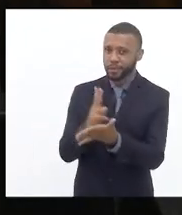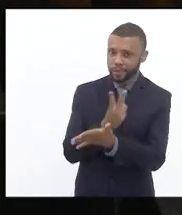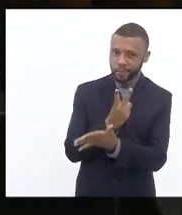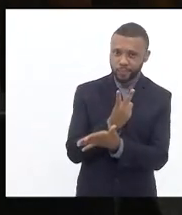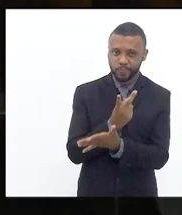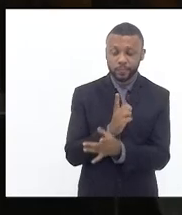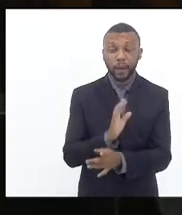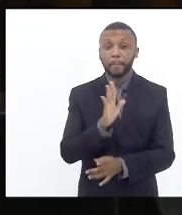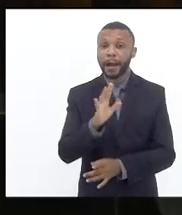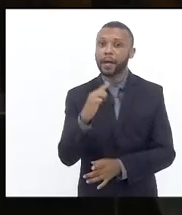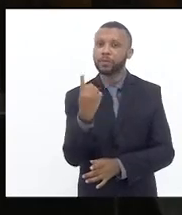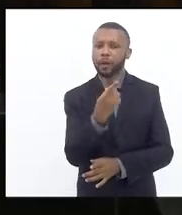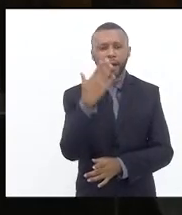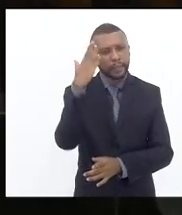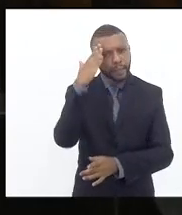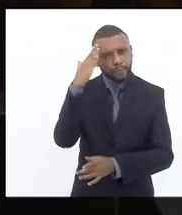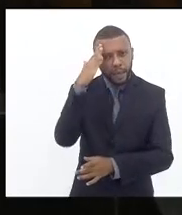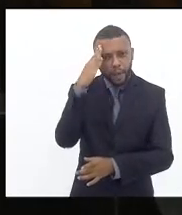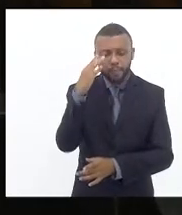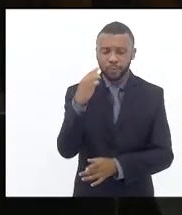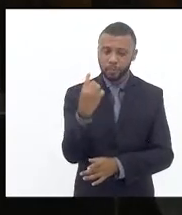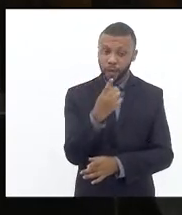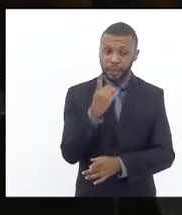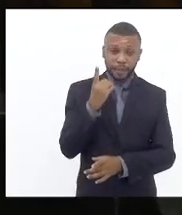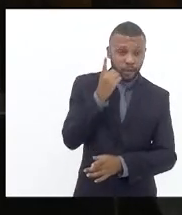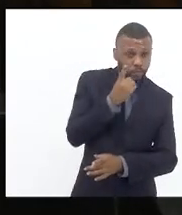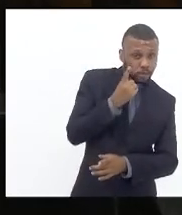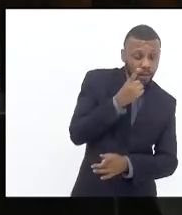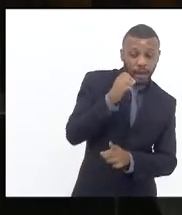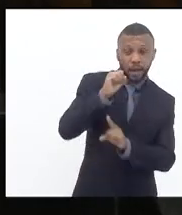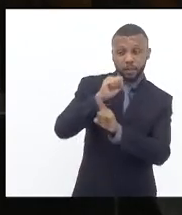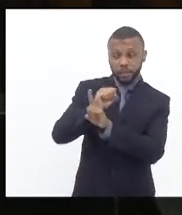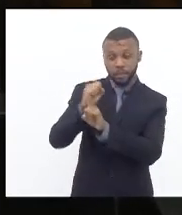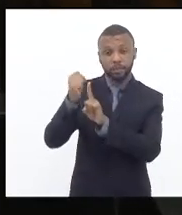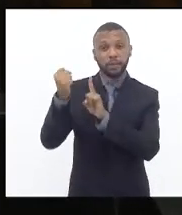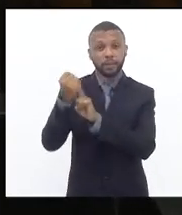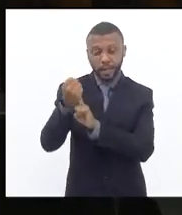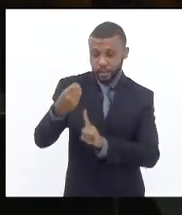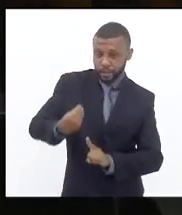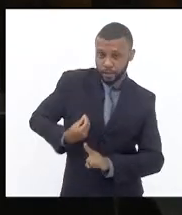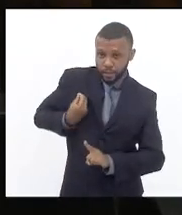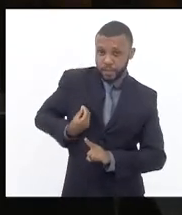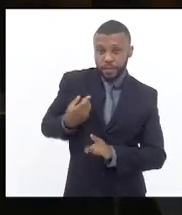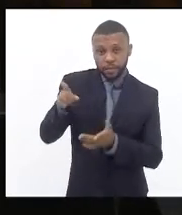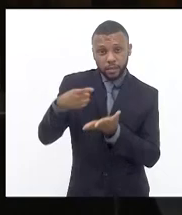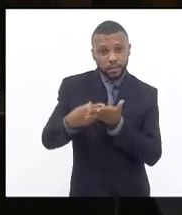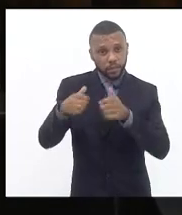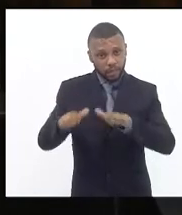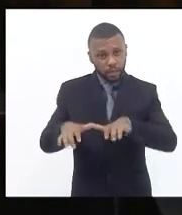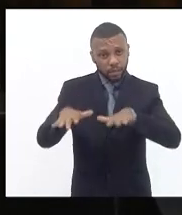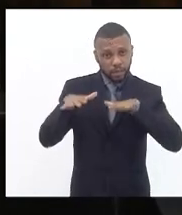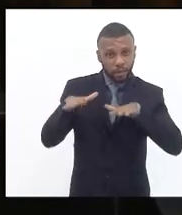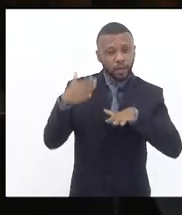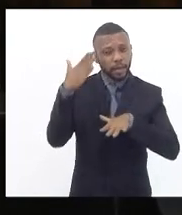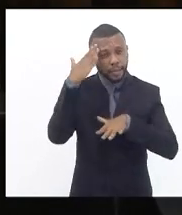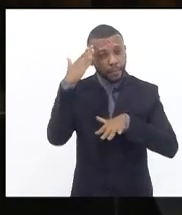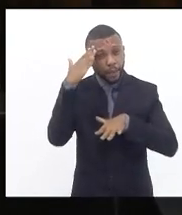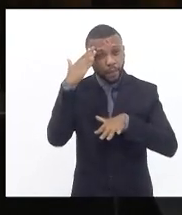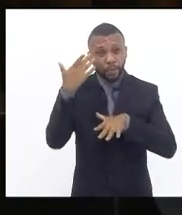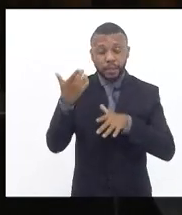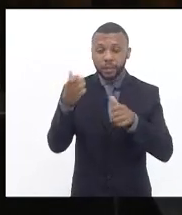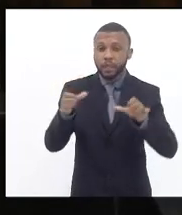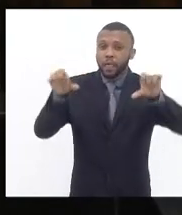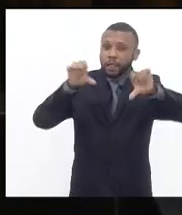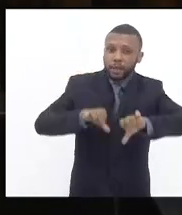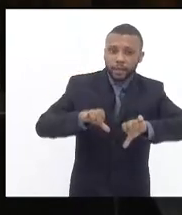todos aqui sabemos tanto nós deputados quanto a sociedade civil aqui presente mas sabemos que essa crise vem da